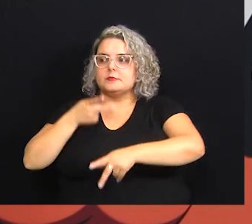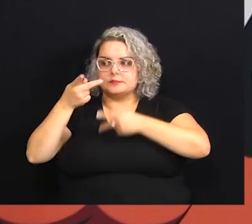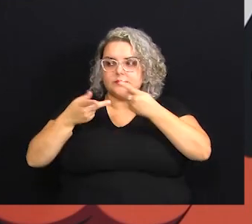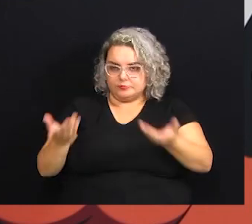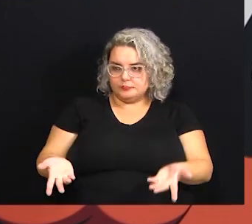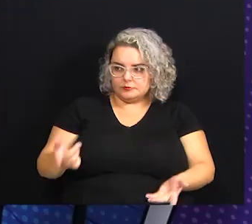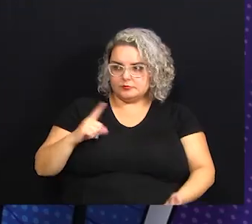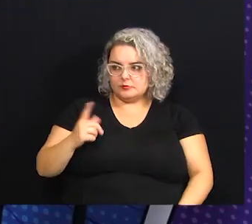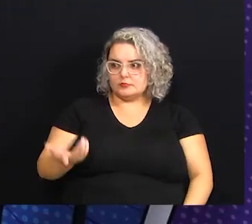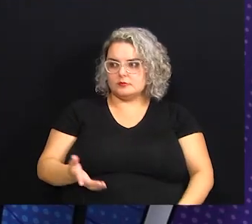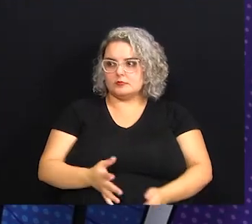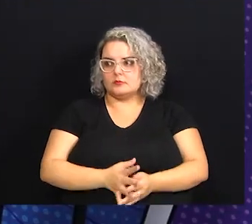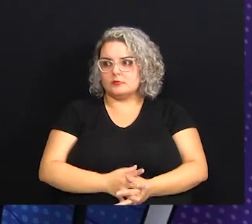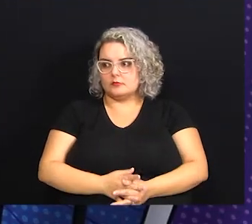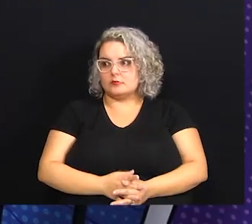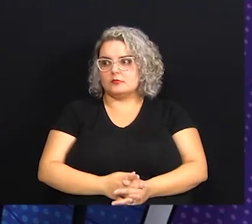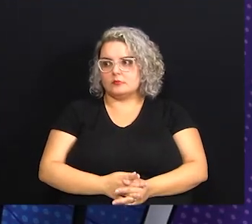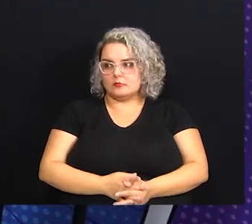contar, não tem?